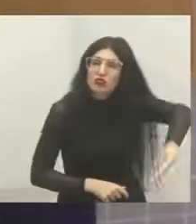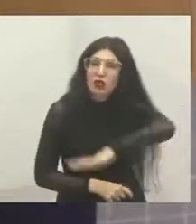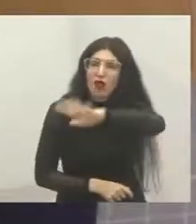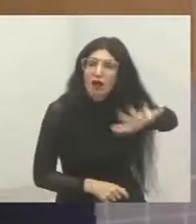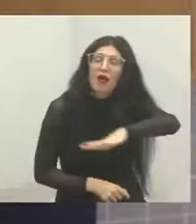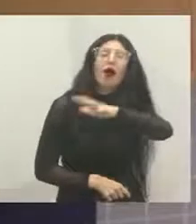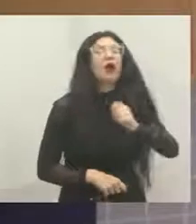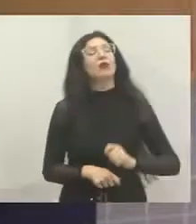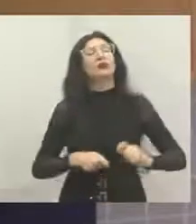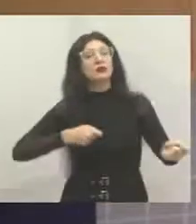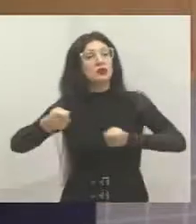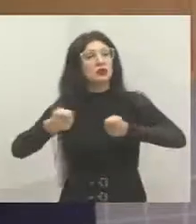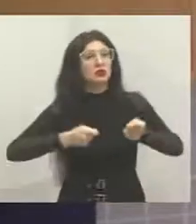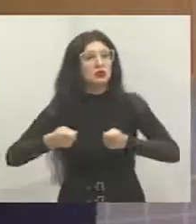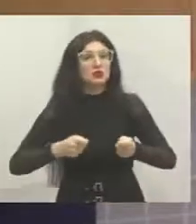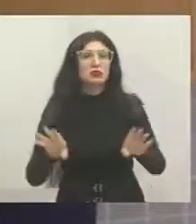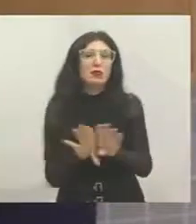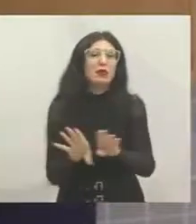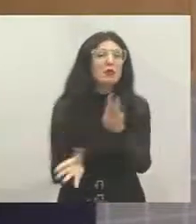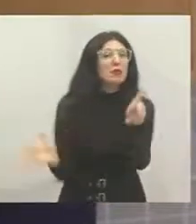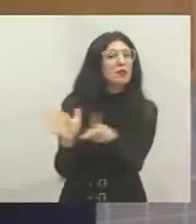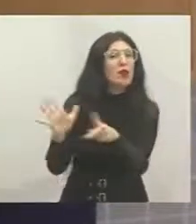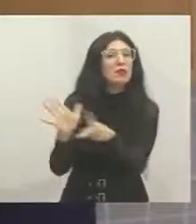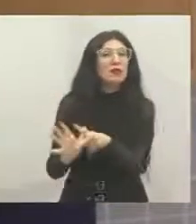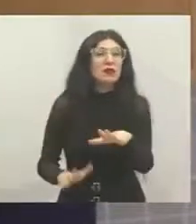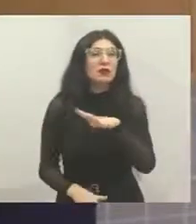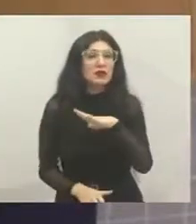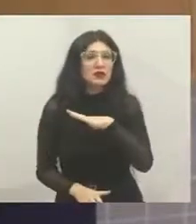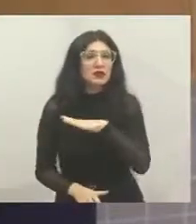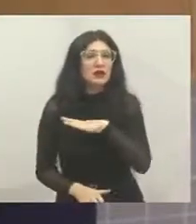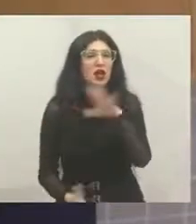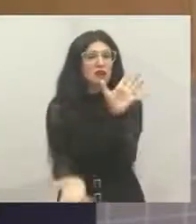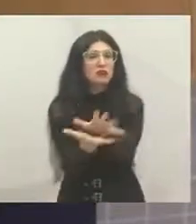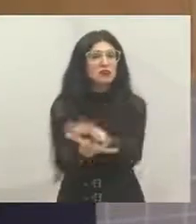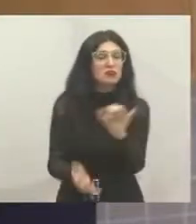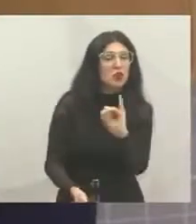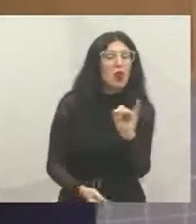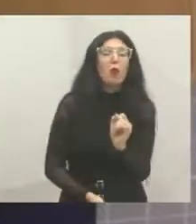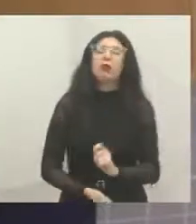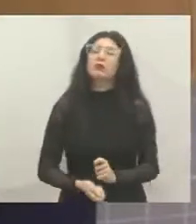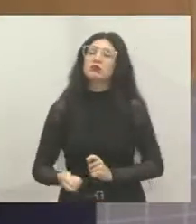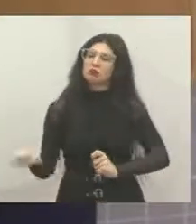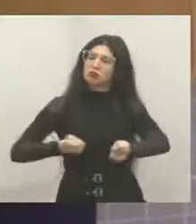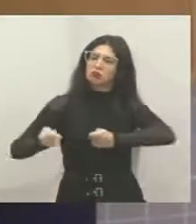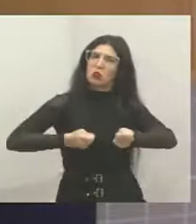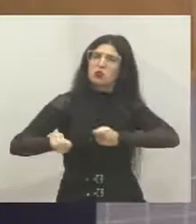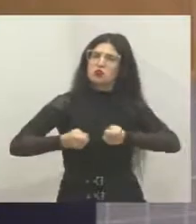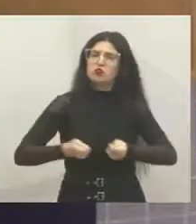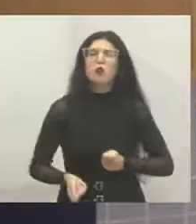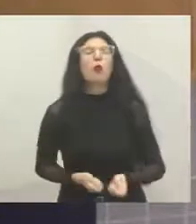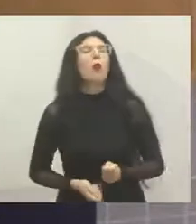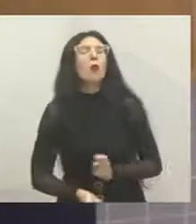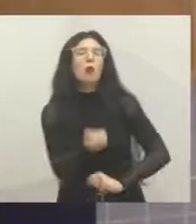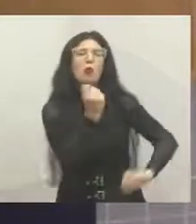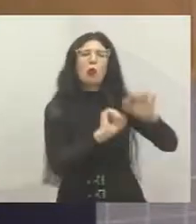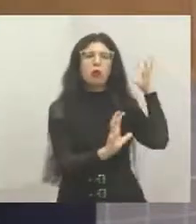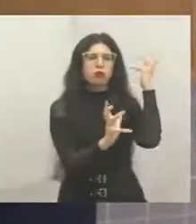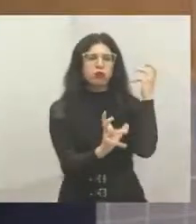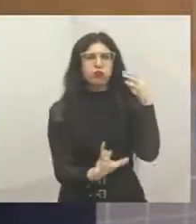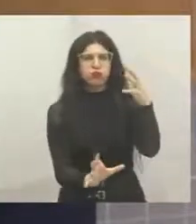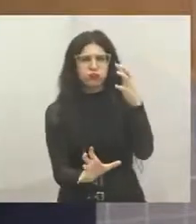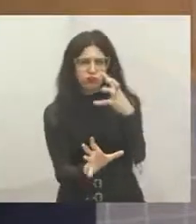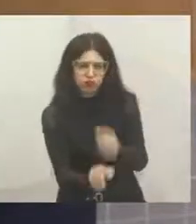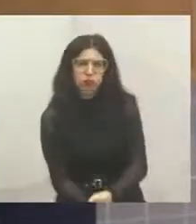Controladoria Orçamentária e Financeira desse município, que fazem o controle das contas públicas. E um provérbio